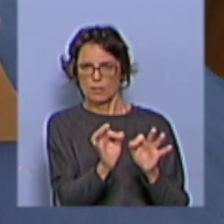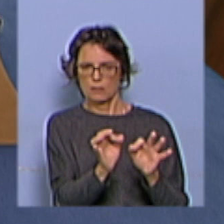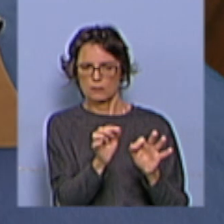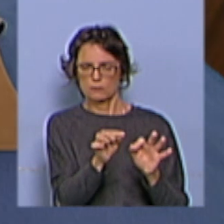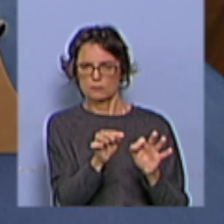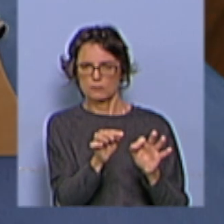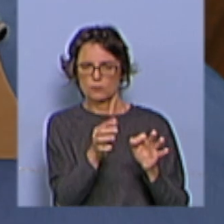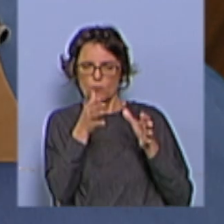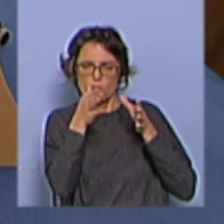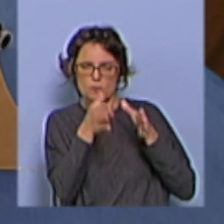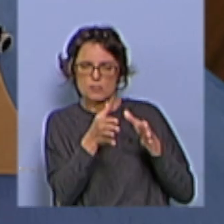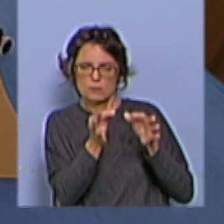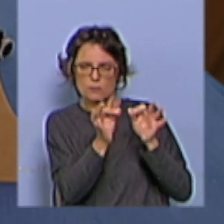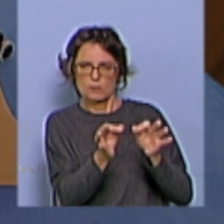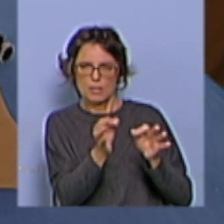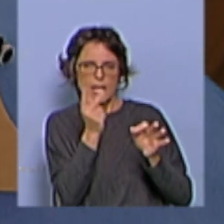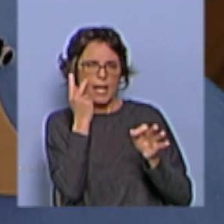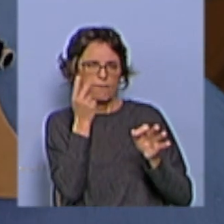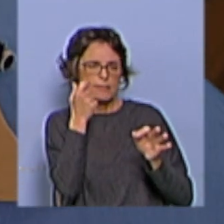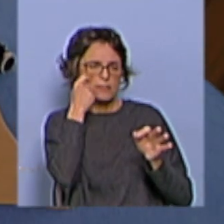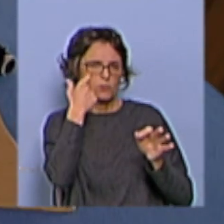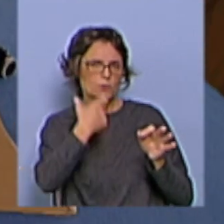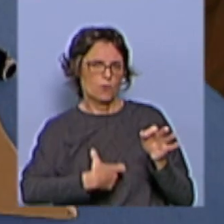A questão era de sobreviver,